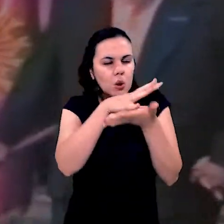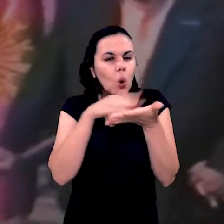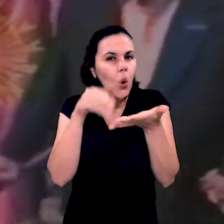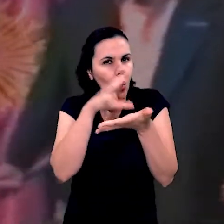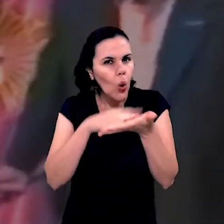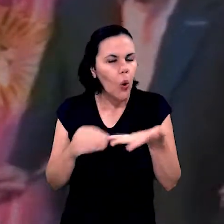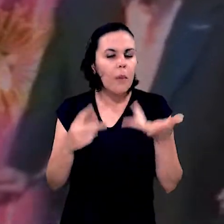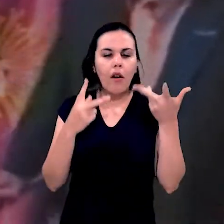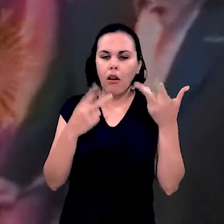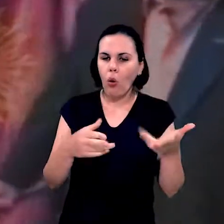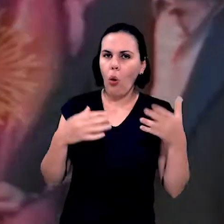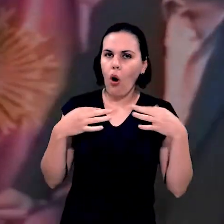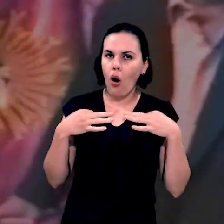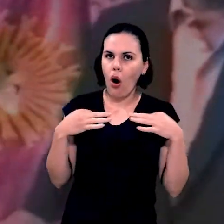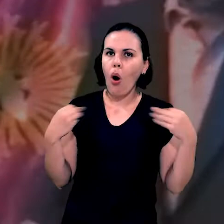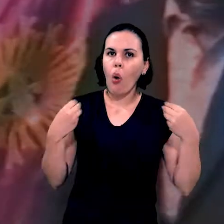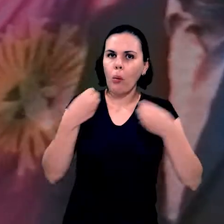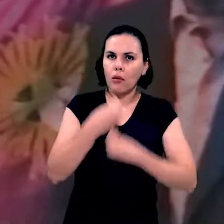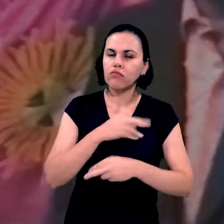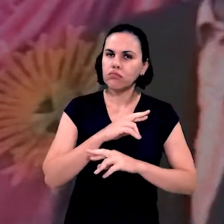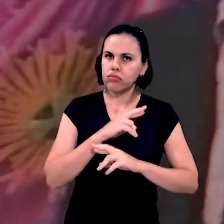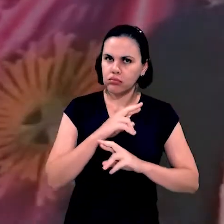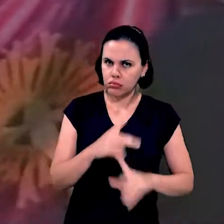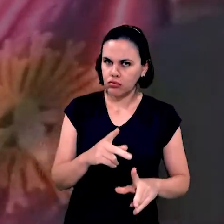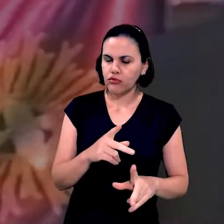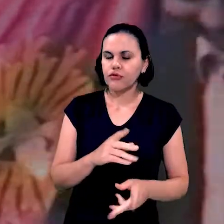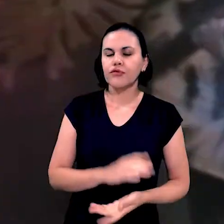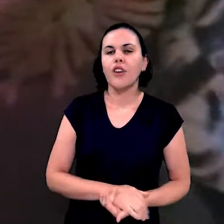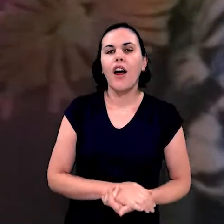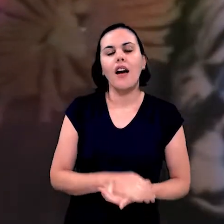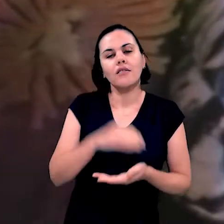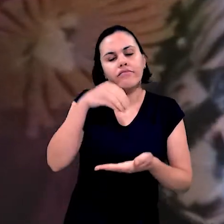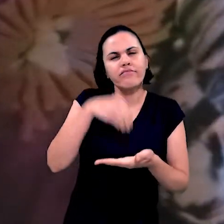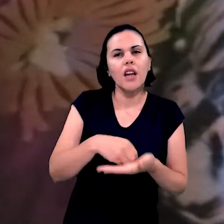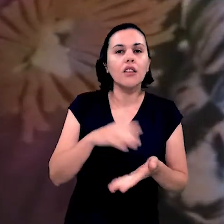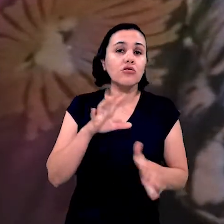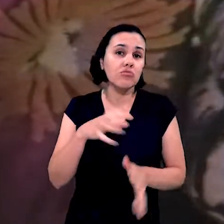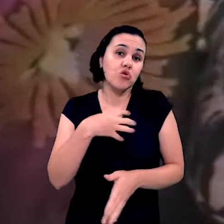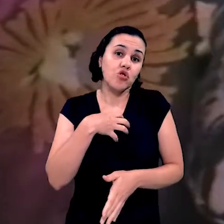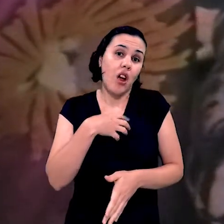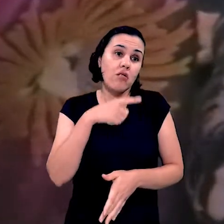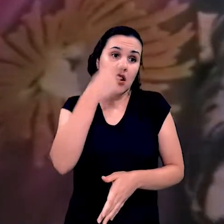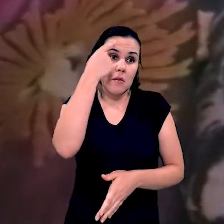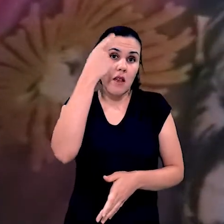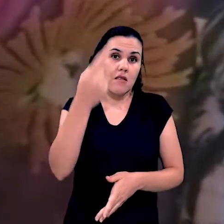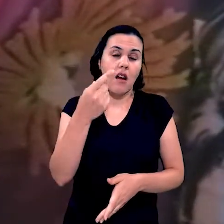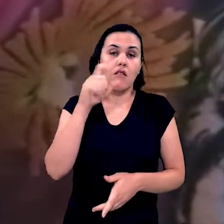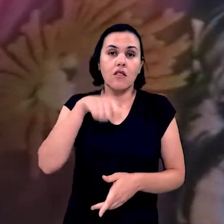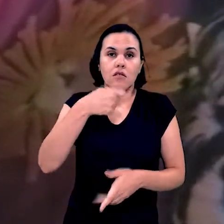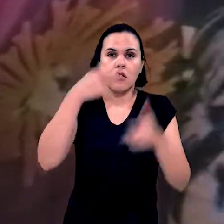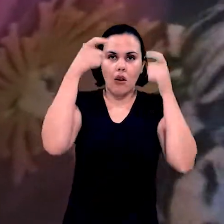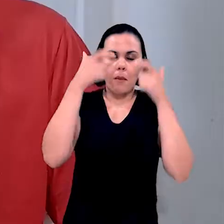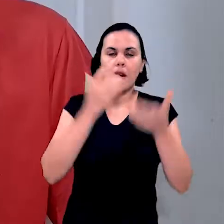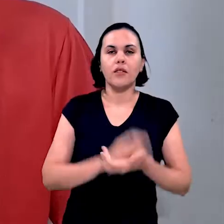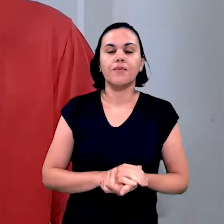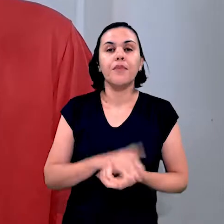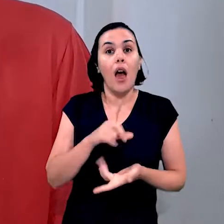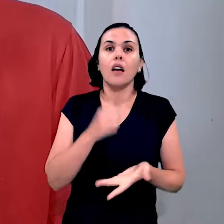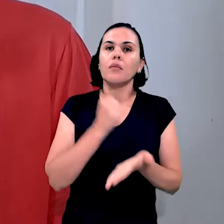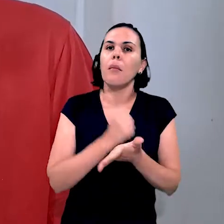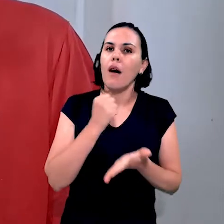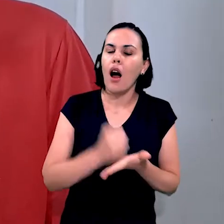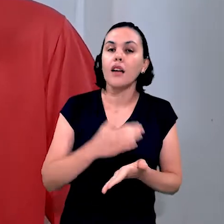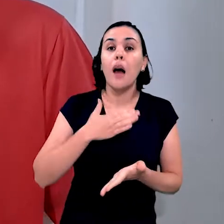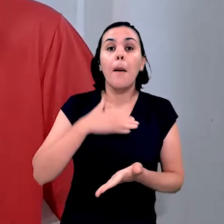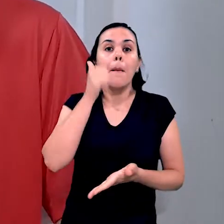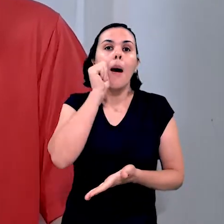imperadores também se vestindo aí meio que a caráter, né, caráter dentro daquela simbologia que eles achavam que era o imperador. Então o povo já